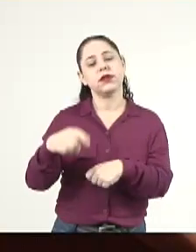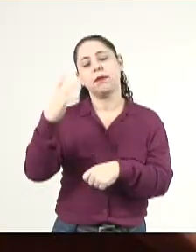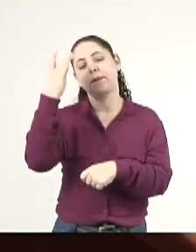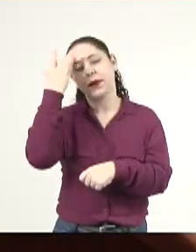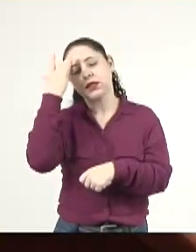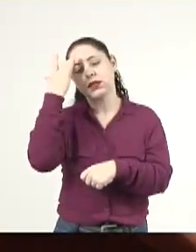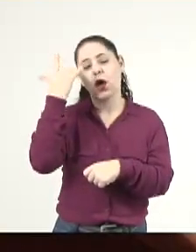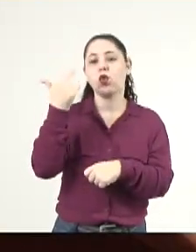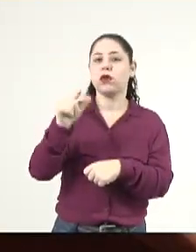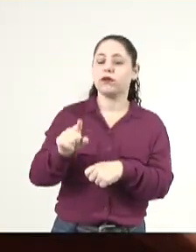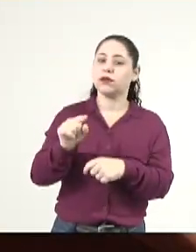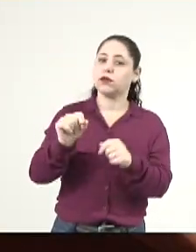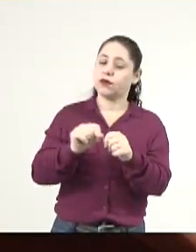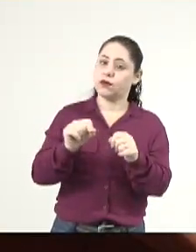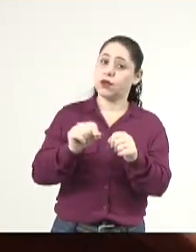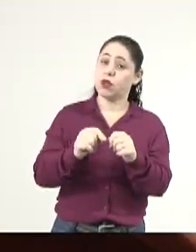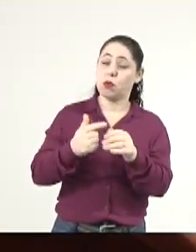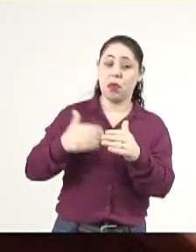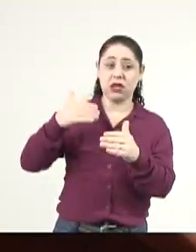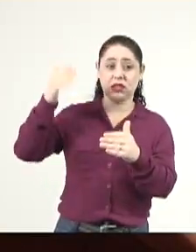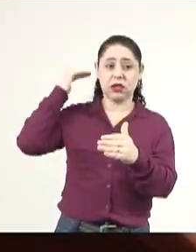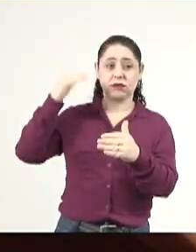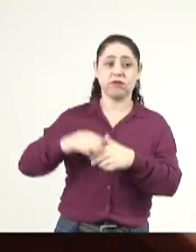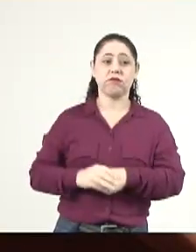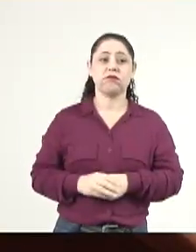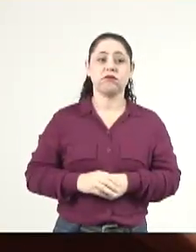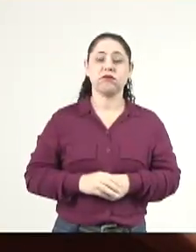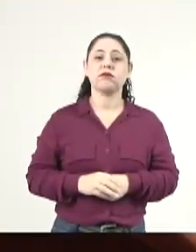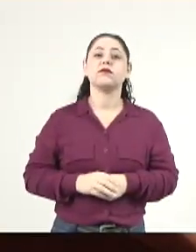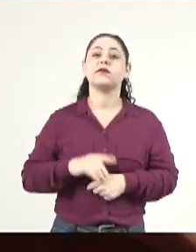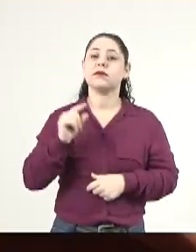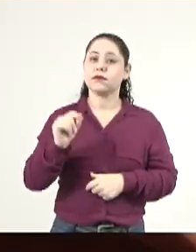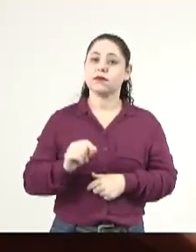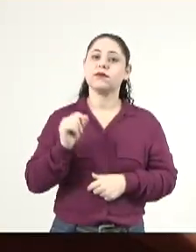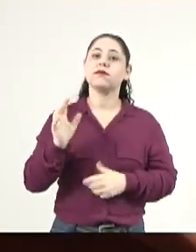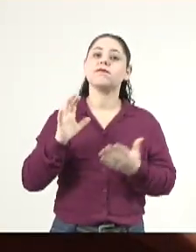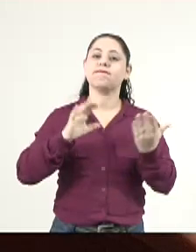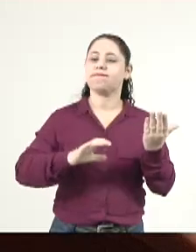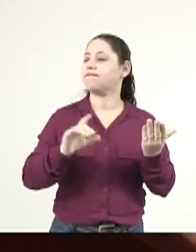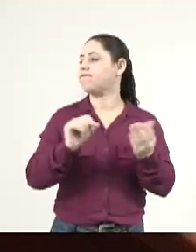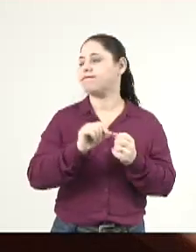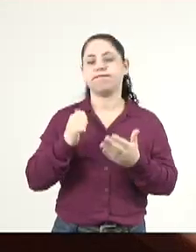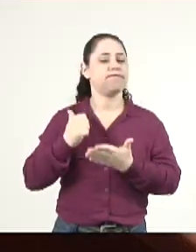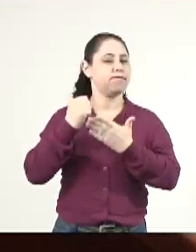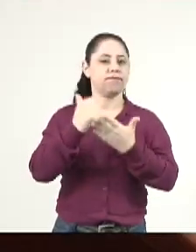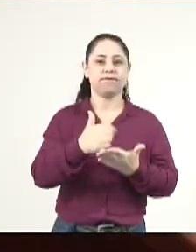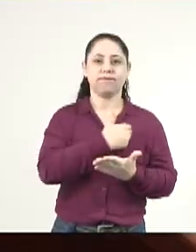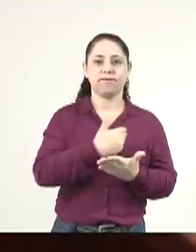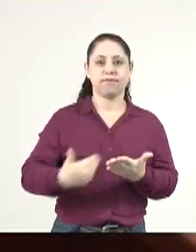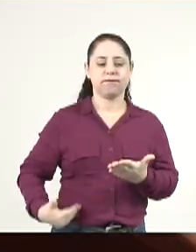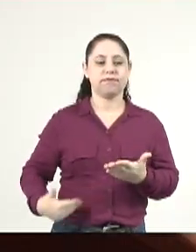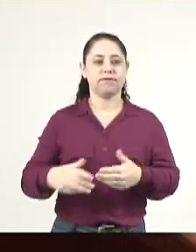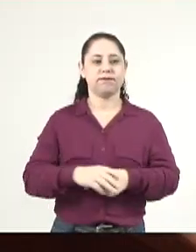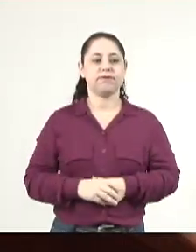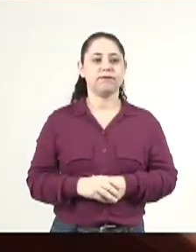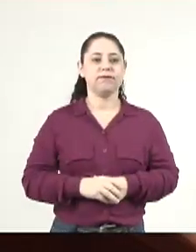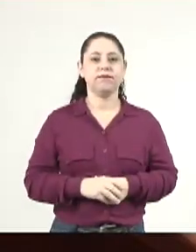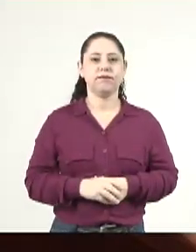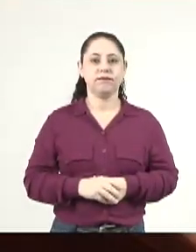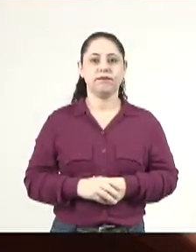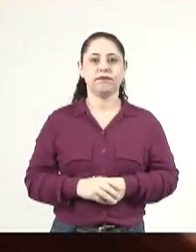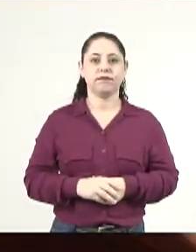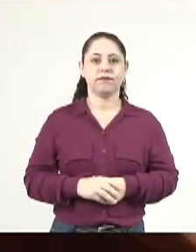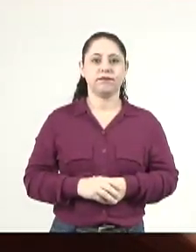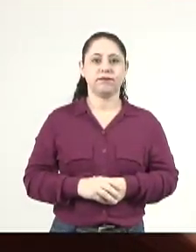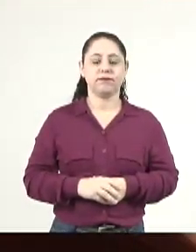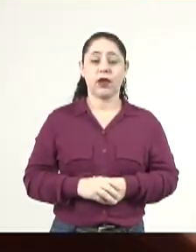repensadas, que foram adotadas naquela época. E o Congresso Nacional não ajuda o governo nesse sentido. Então,